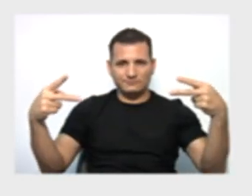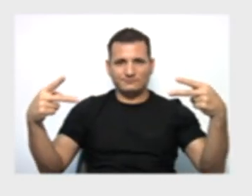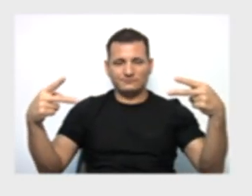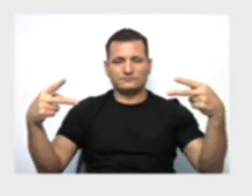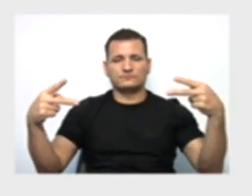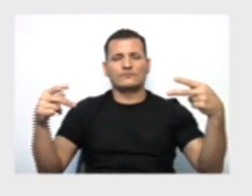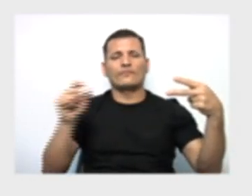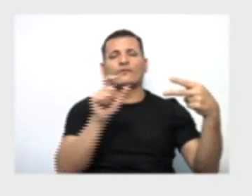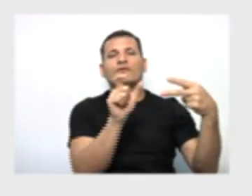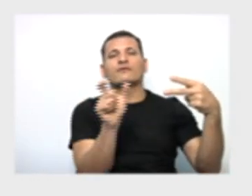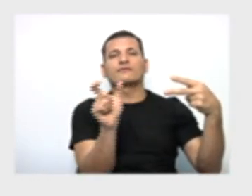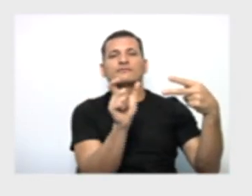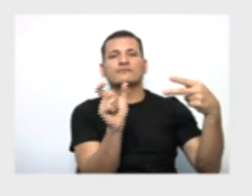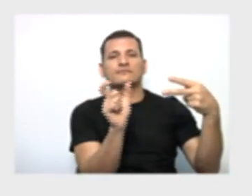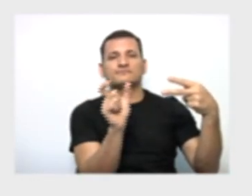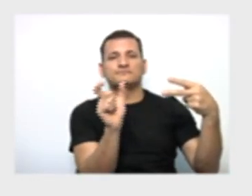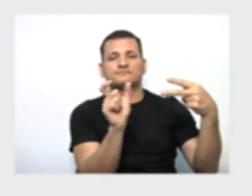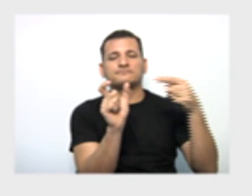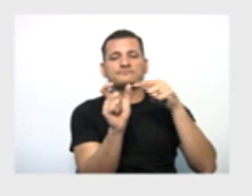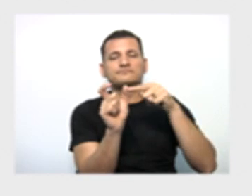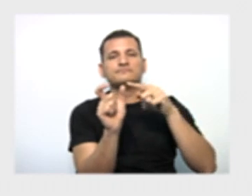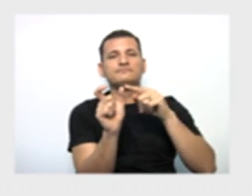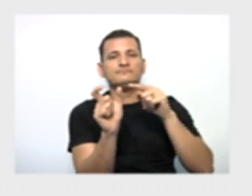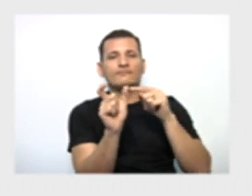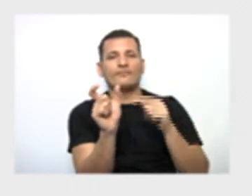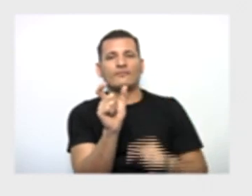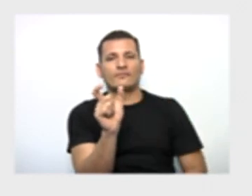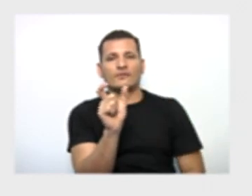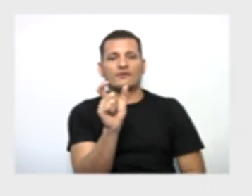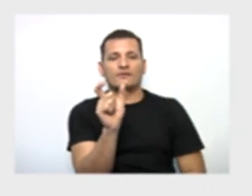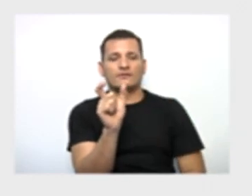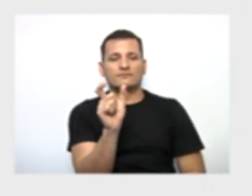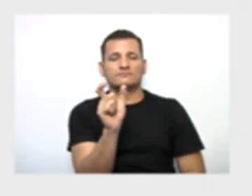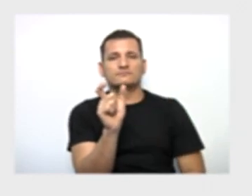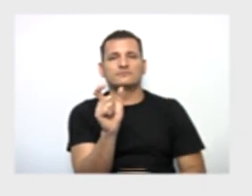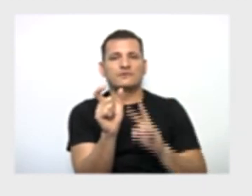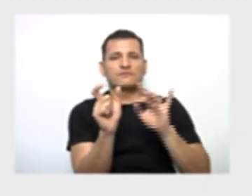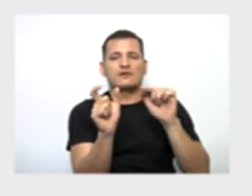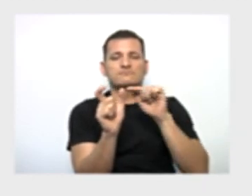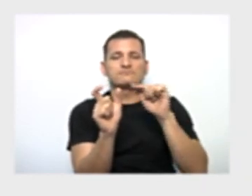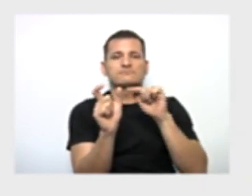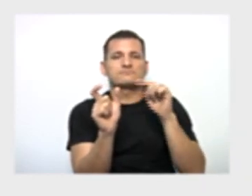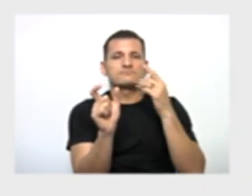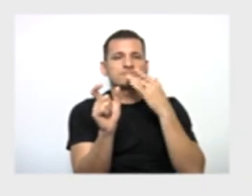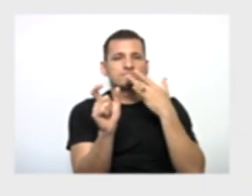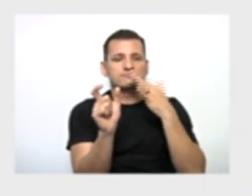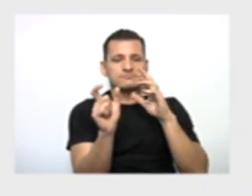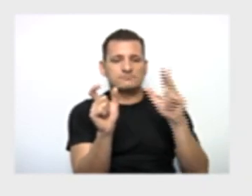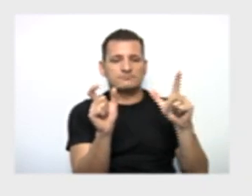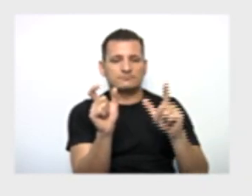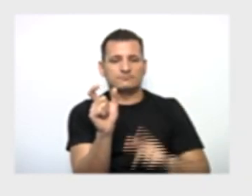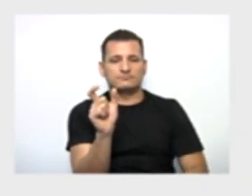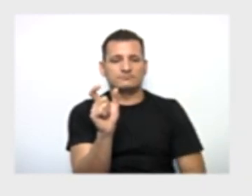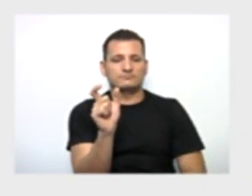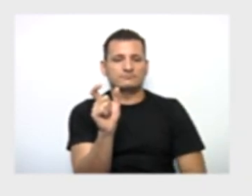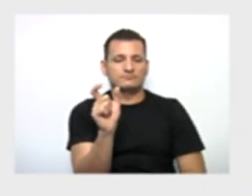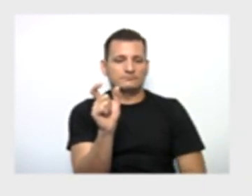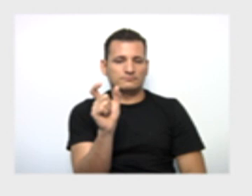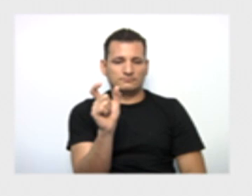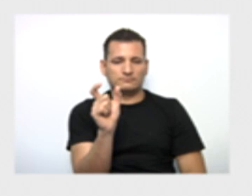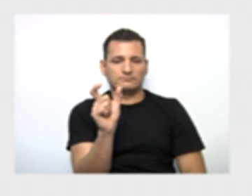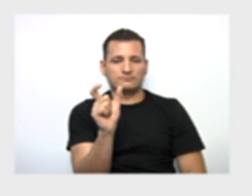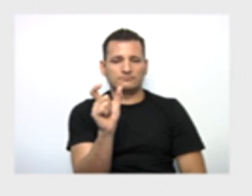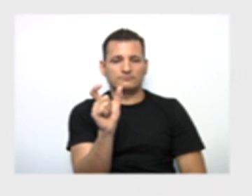dessas tags, entre as tags, vai ficar em destaque. A tag em, ela dá